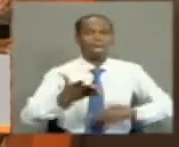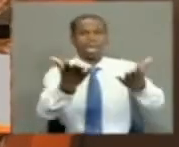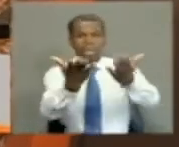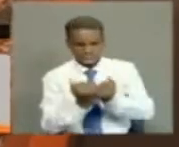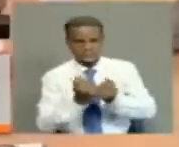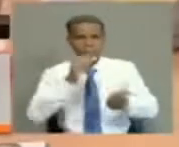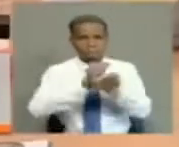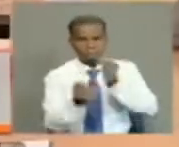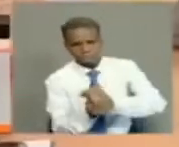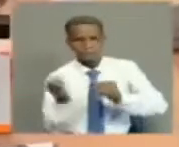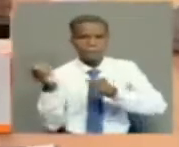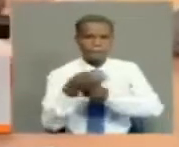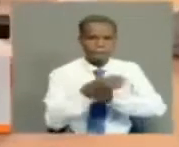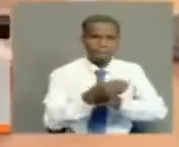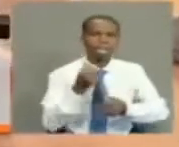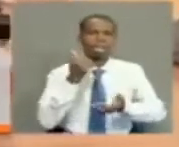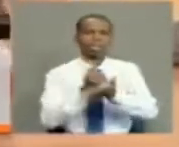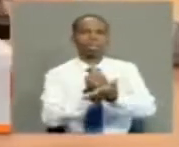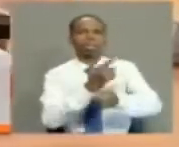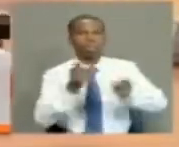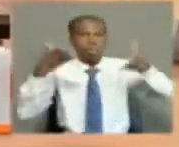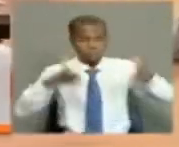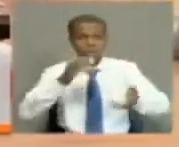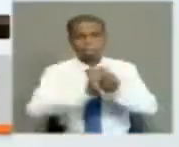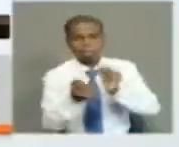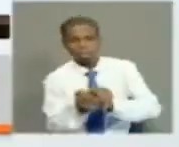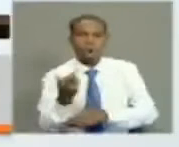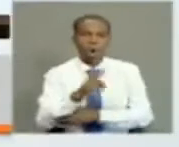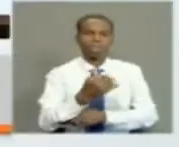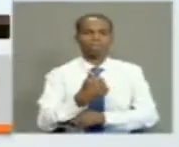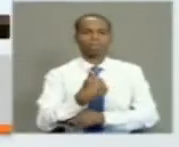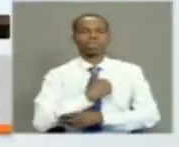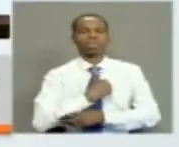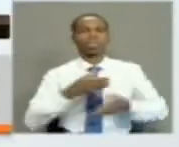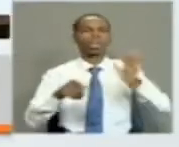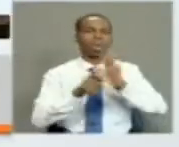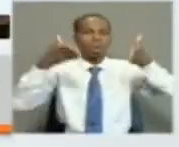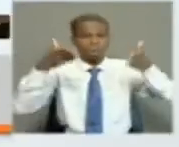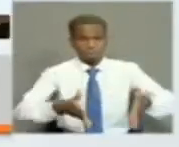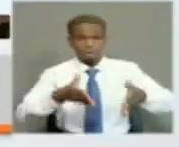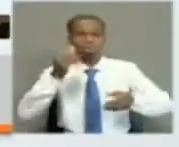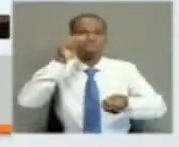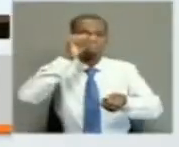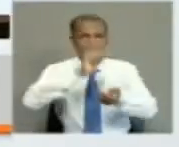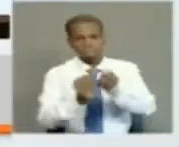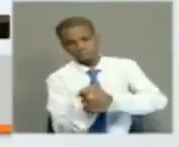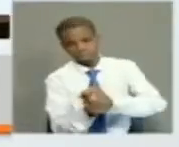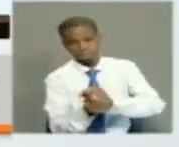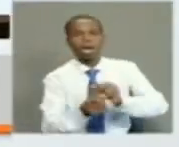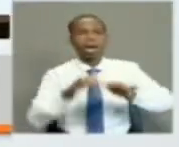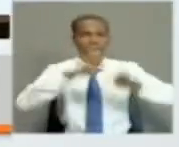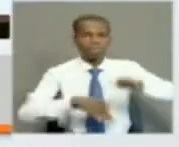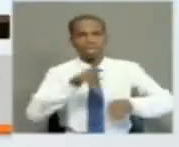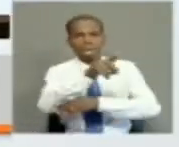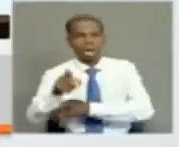dos problemas que temos que levar por diante. E dentro desses problemas, nós, ou dentro das pessoas que